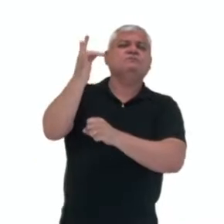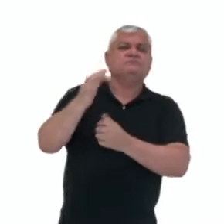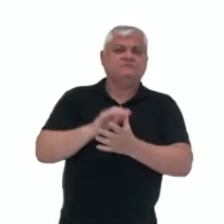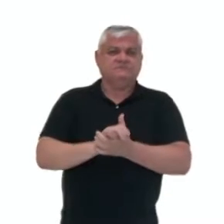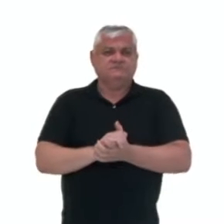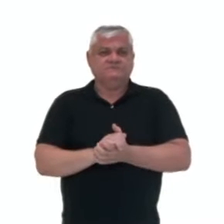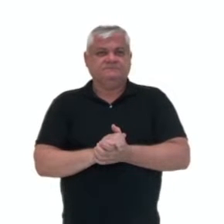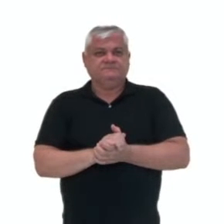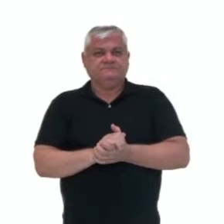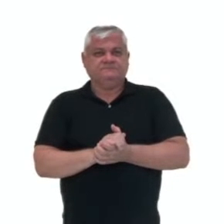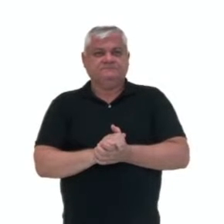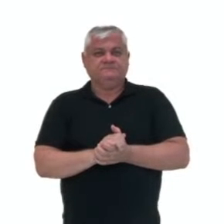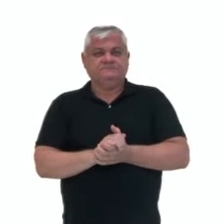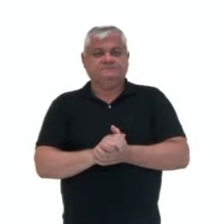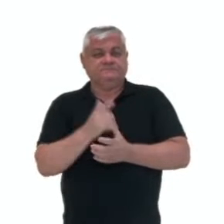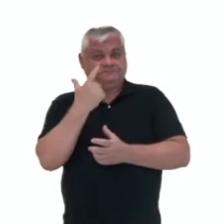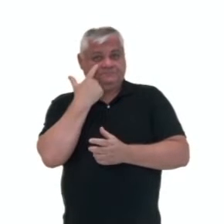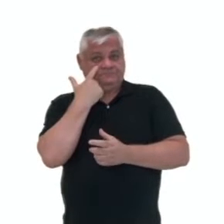acompanhar.